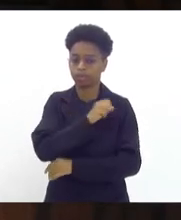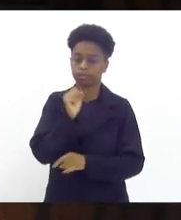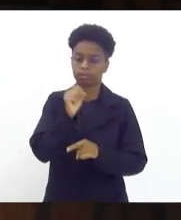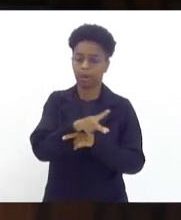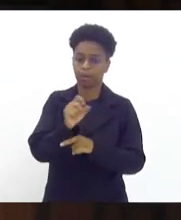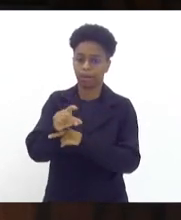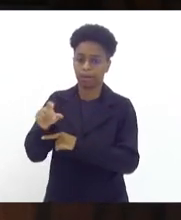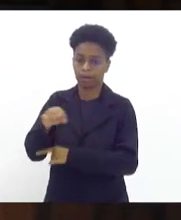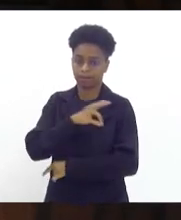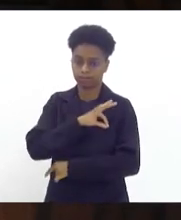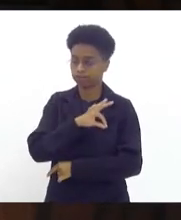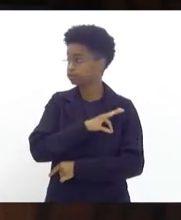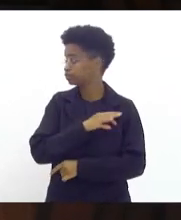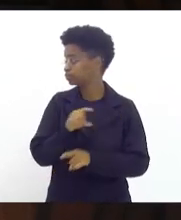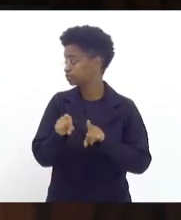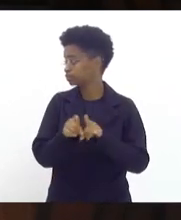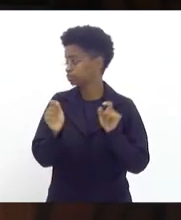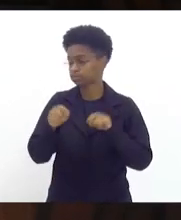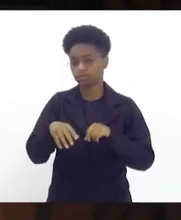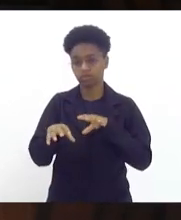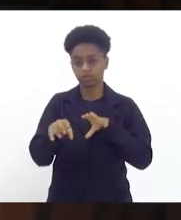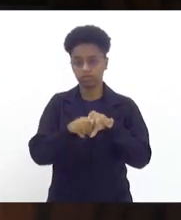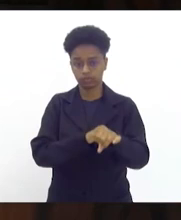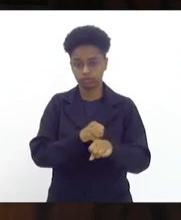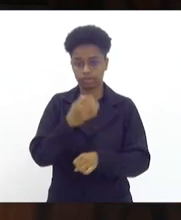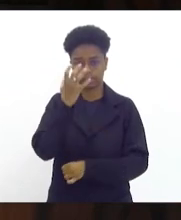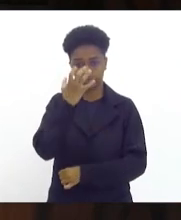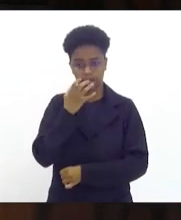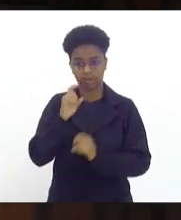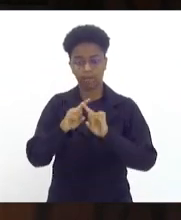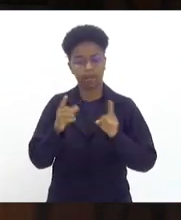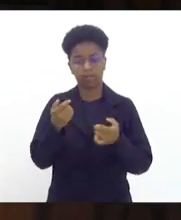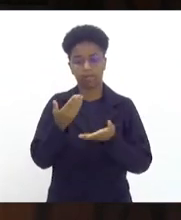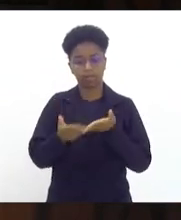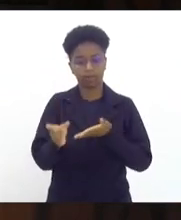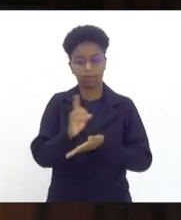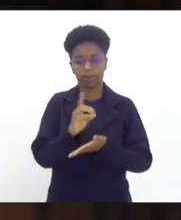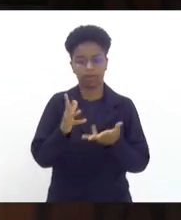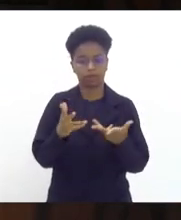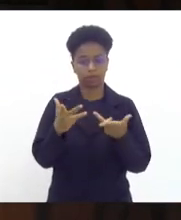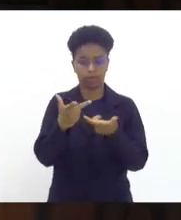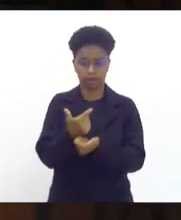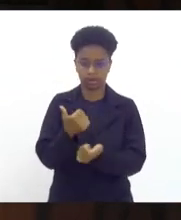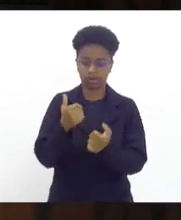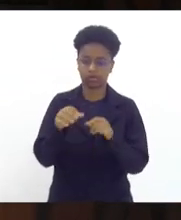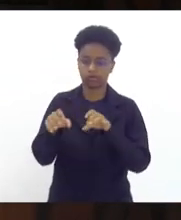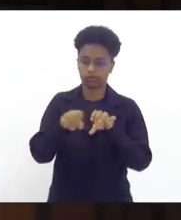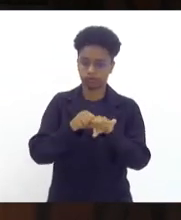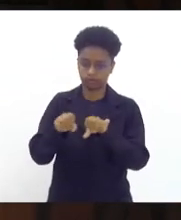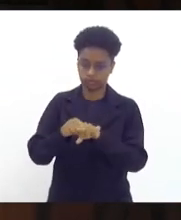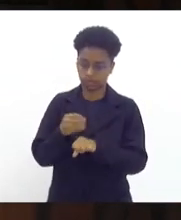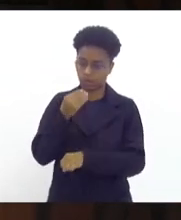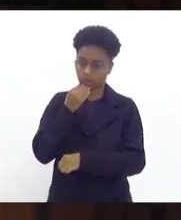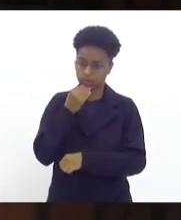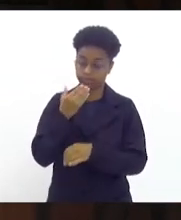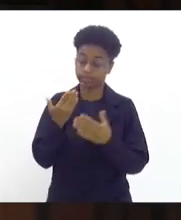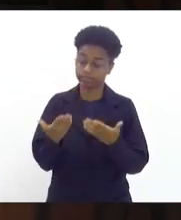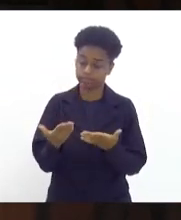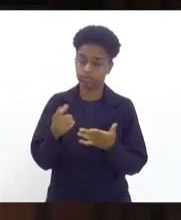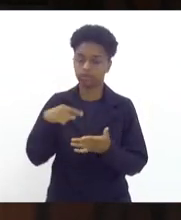Para que sejam formados com celeridade mas sem perder a qualidade nessa formação evidentemente então